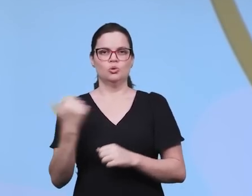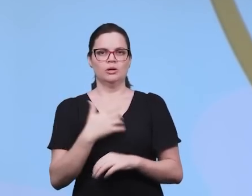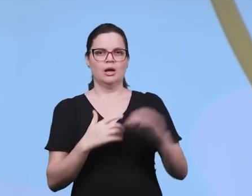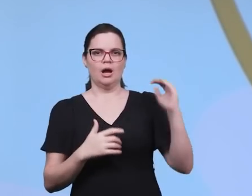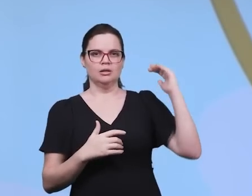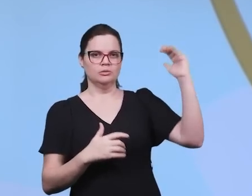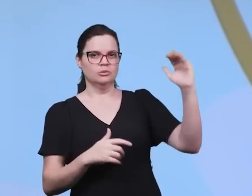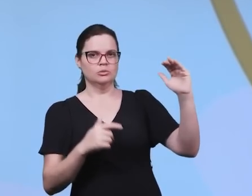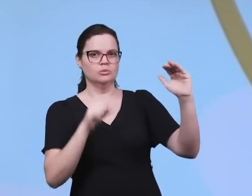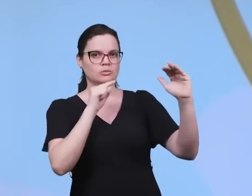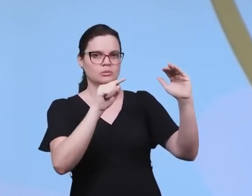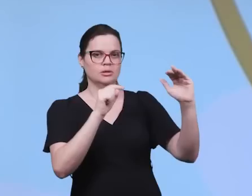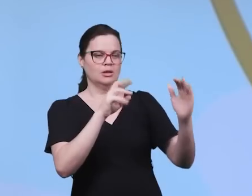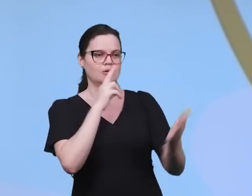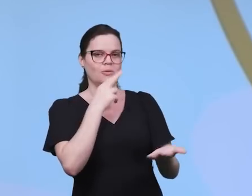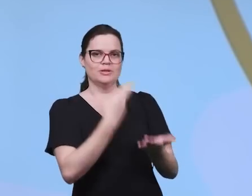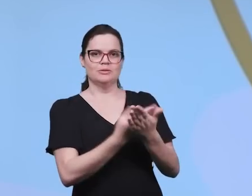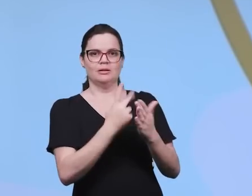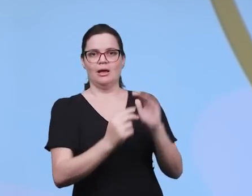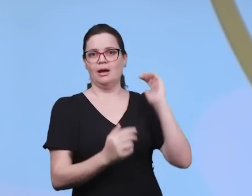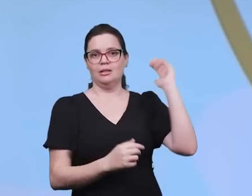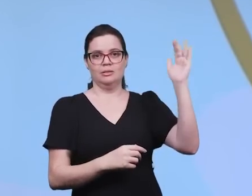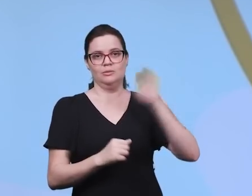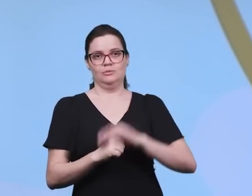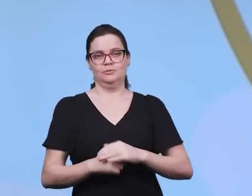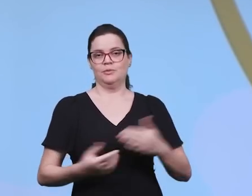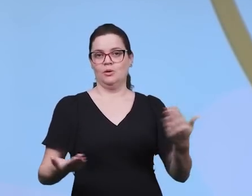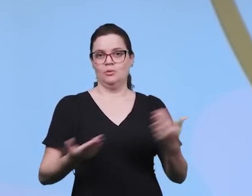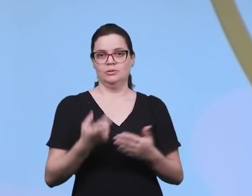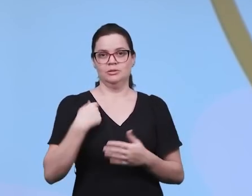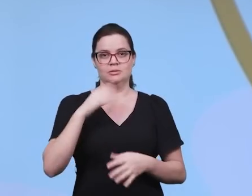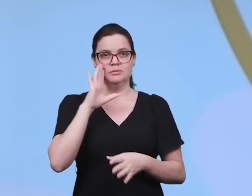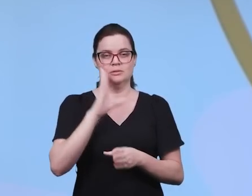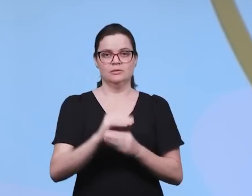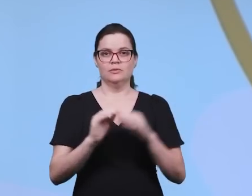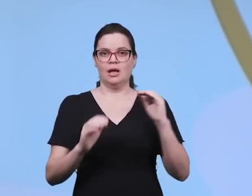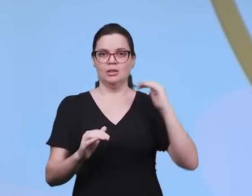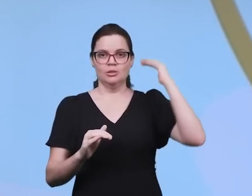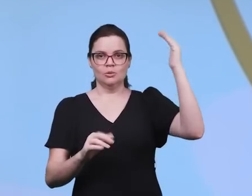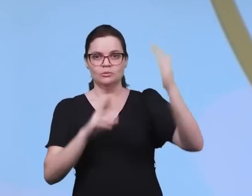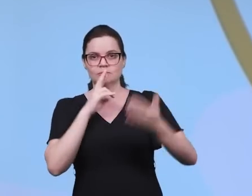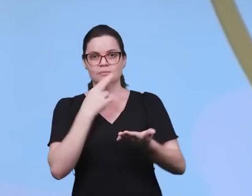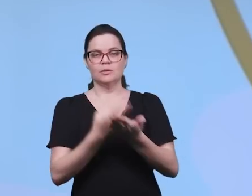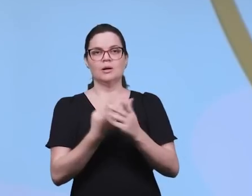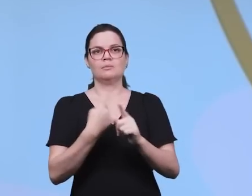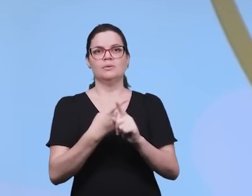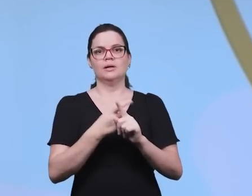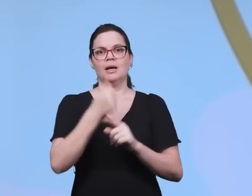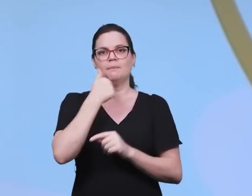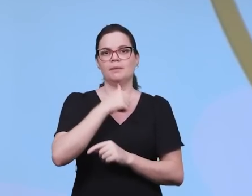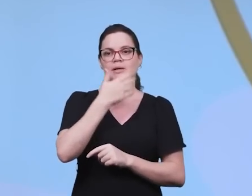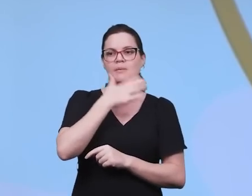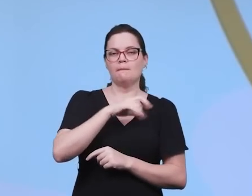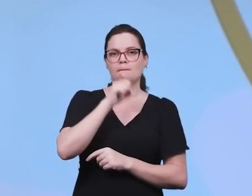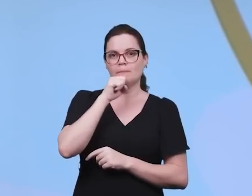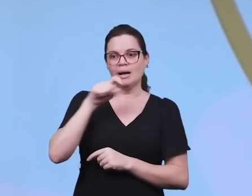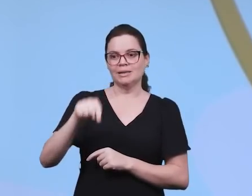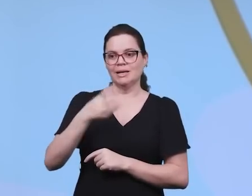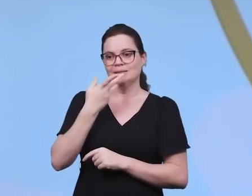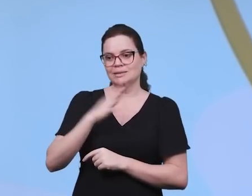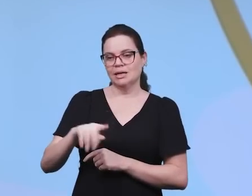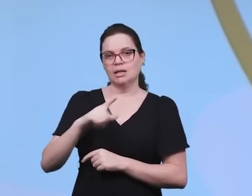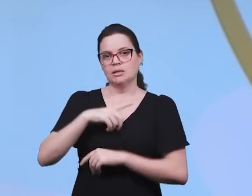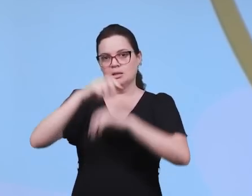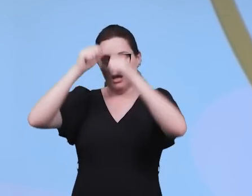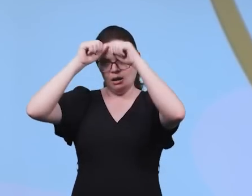adulto que foi diagnosticado na fase adulta. E hoje nós temos um diagnóstico também muito grande de adultos, porque são pais de crianças dentro do espectro, que os